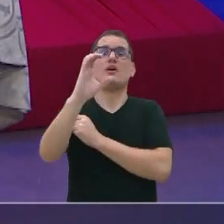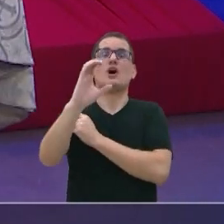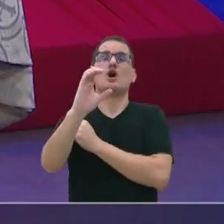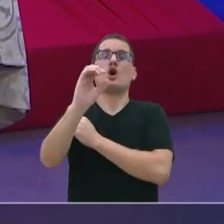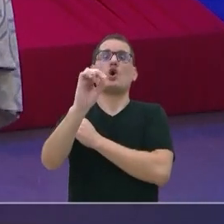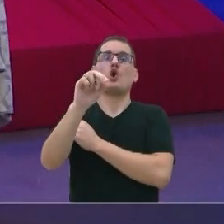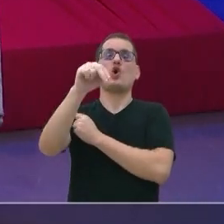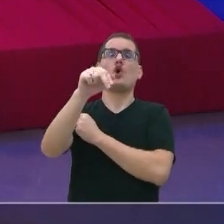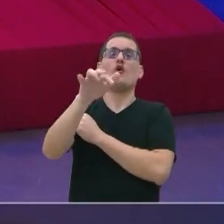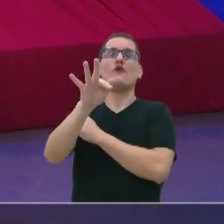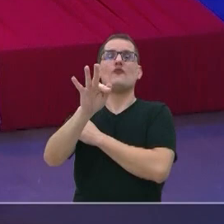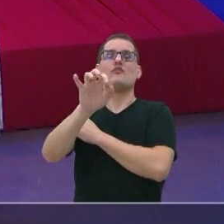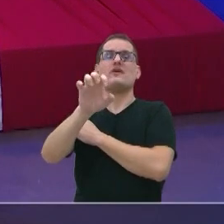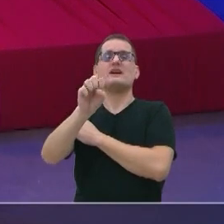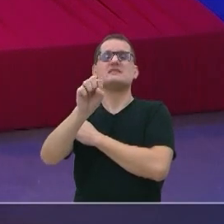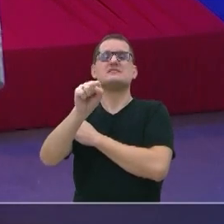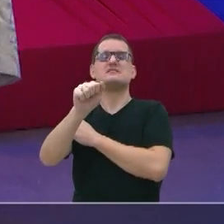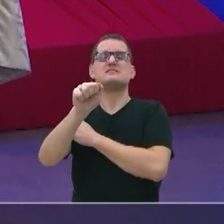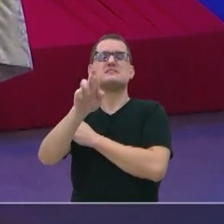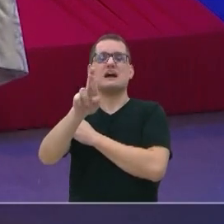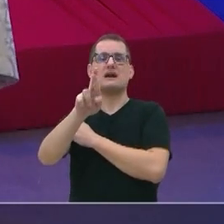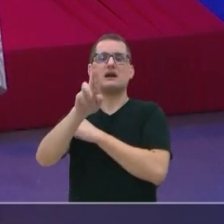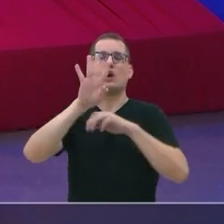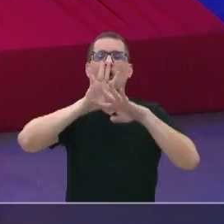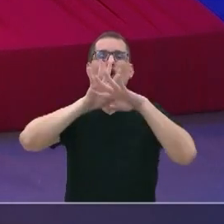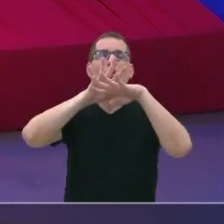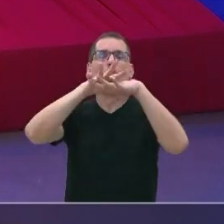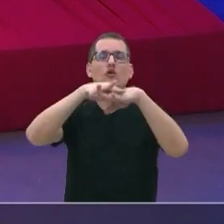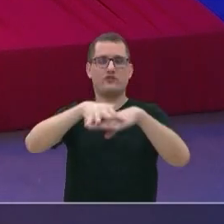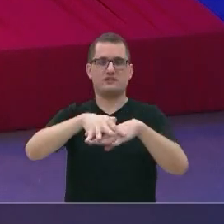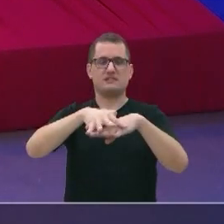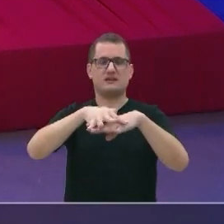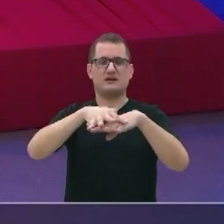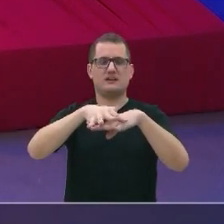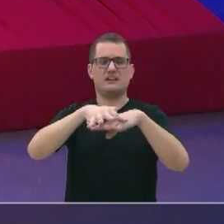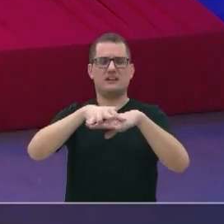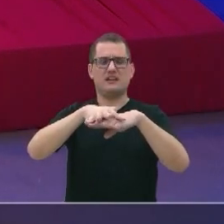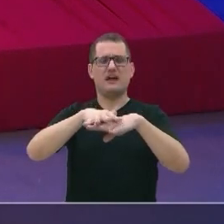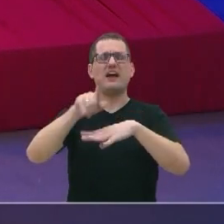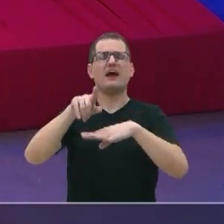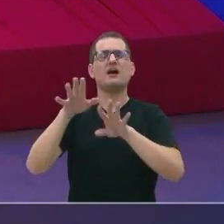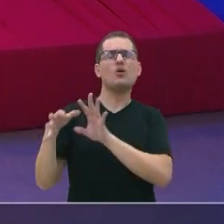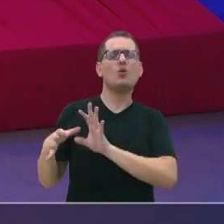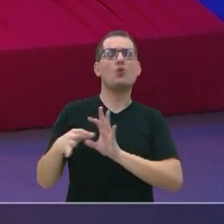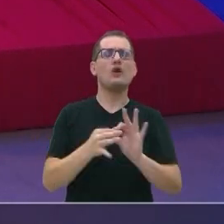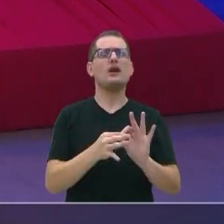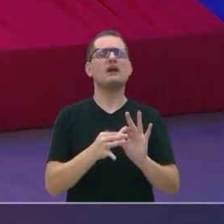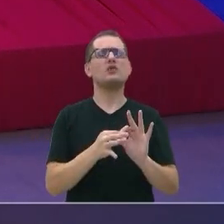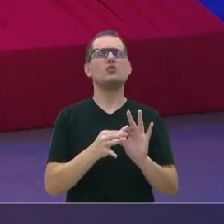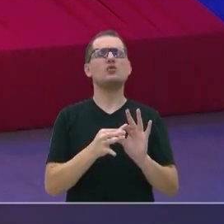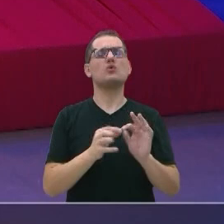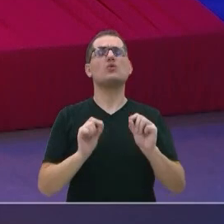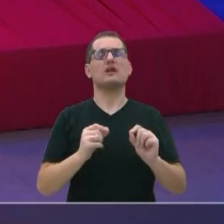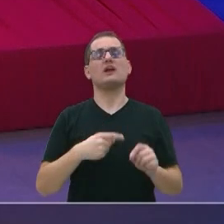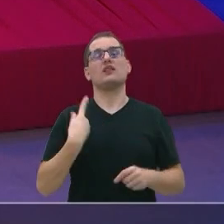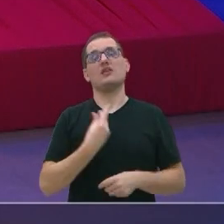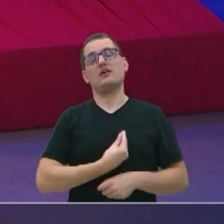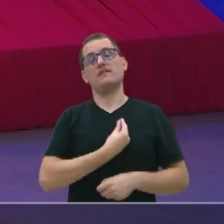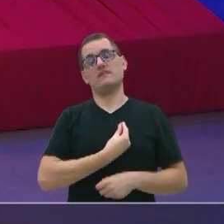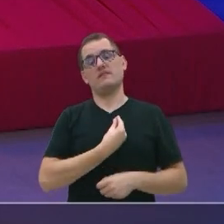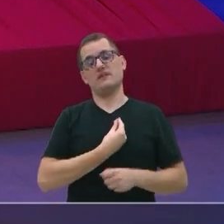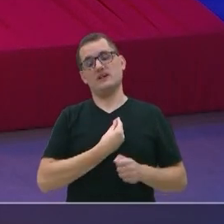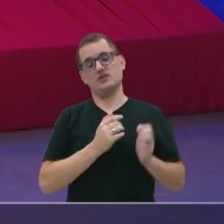confissão está intimamente atrelada ao nosso viver com